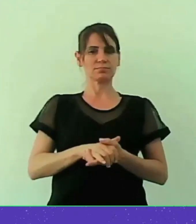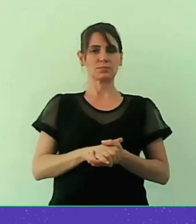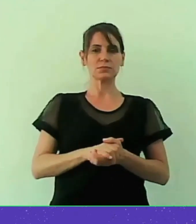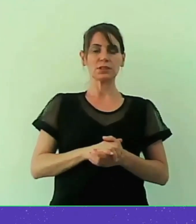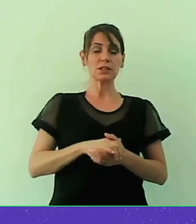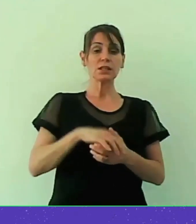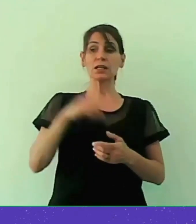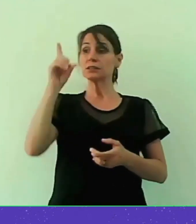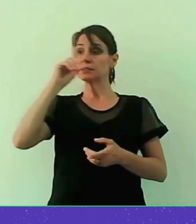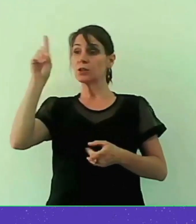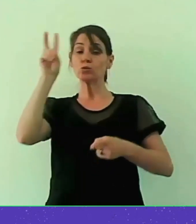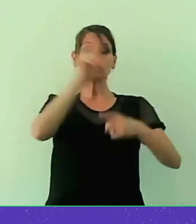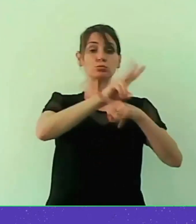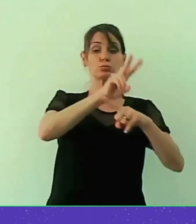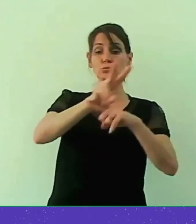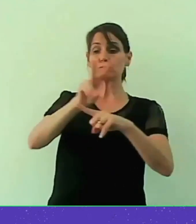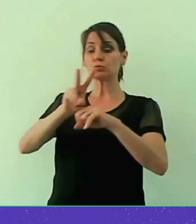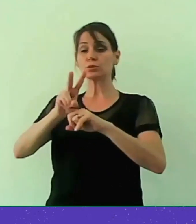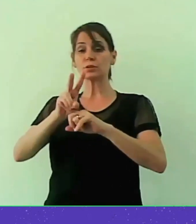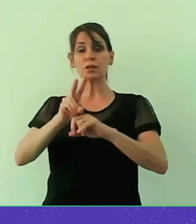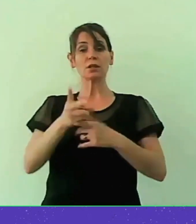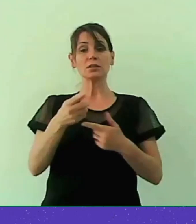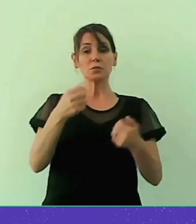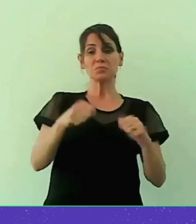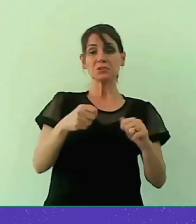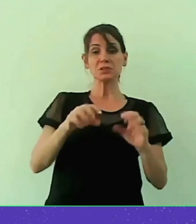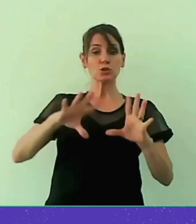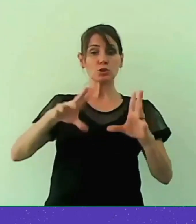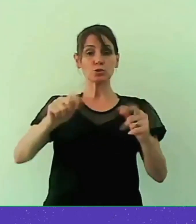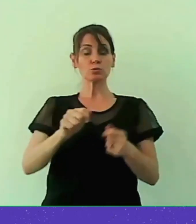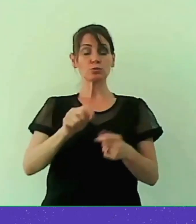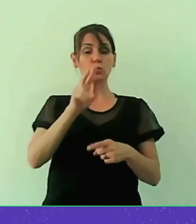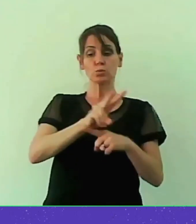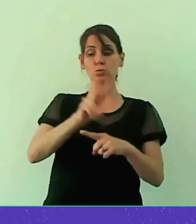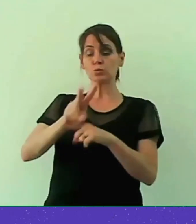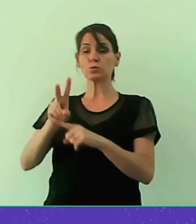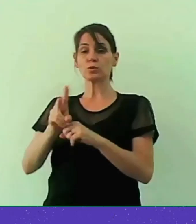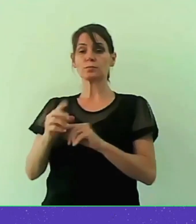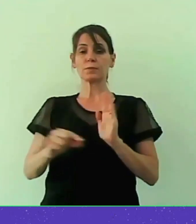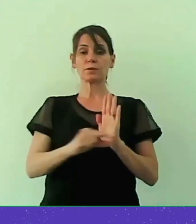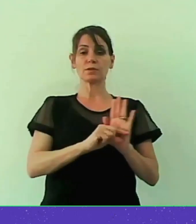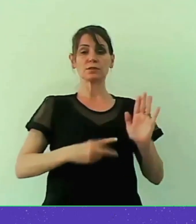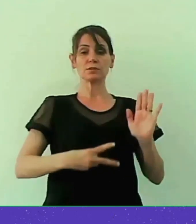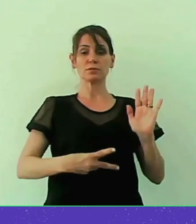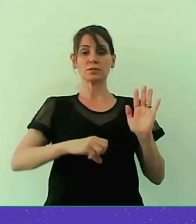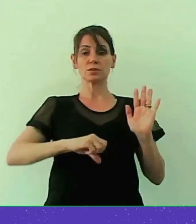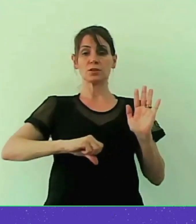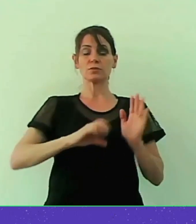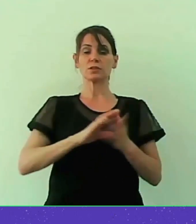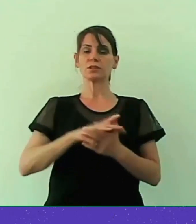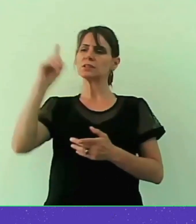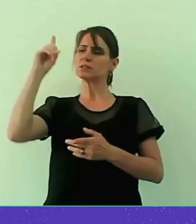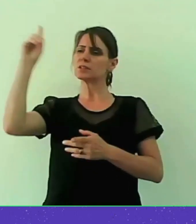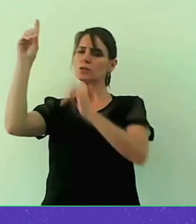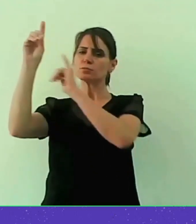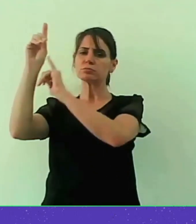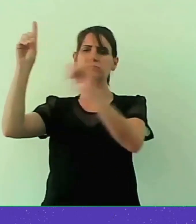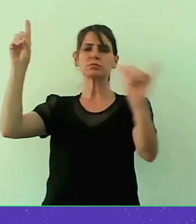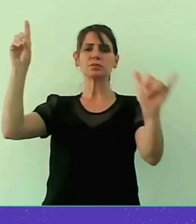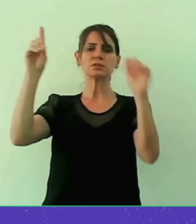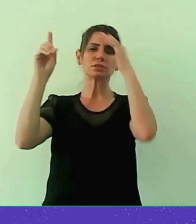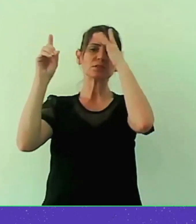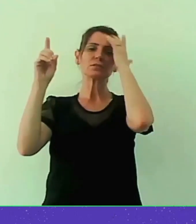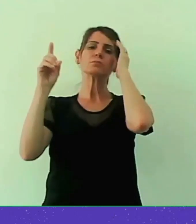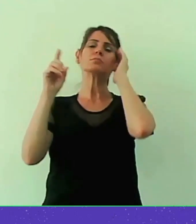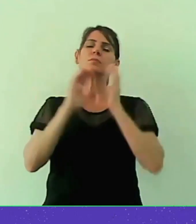suas necessidades. Versículo 29 diz assim: e disse Deus ainda: eis que vos tenho dado todas